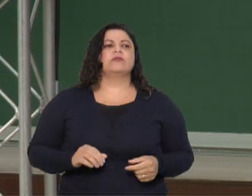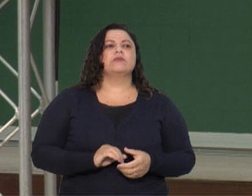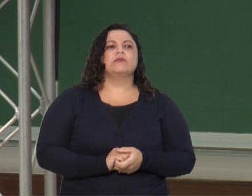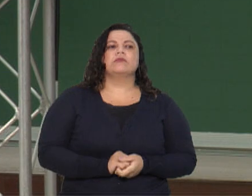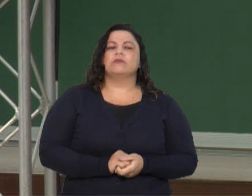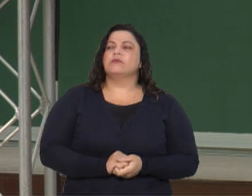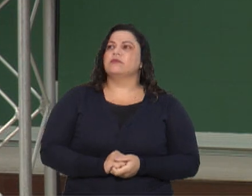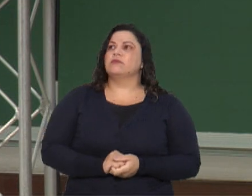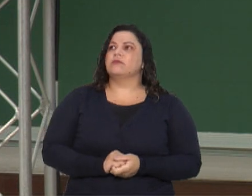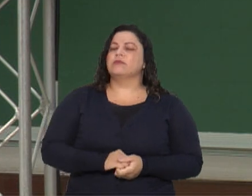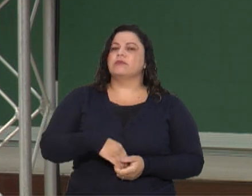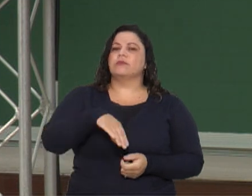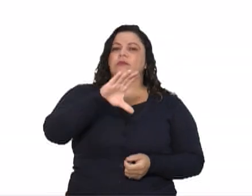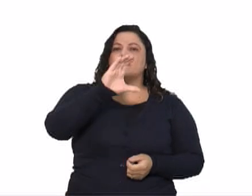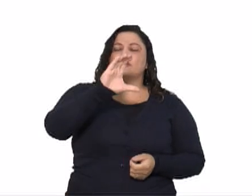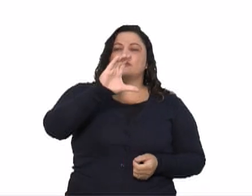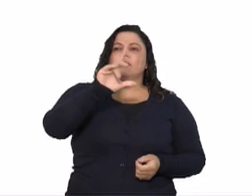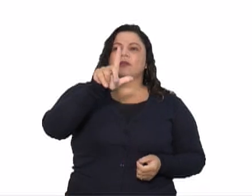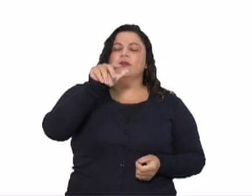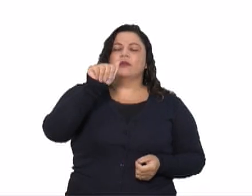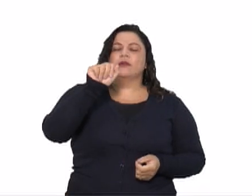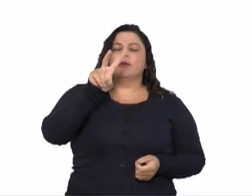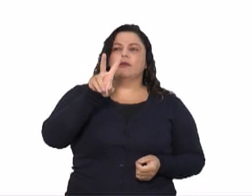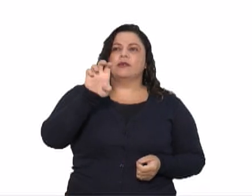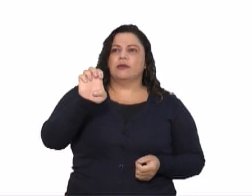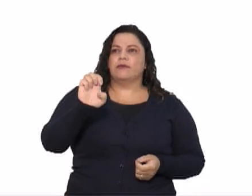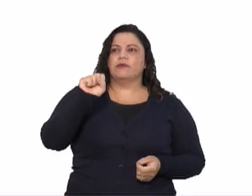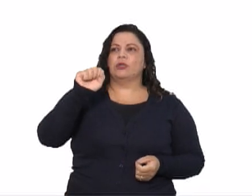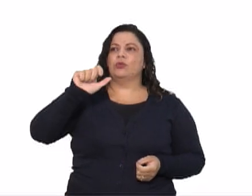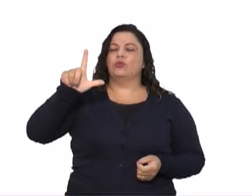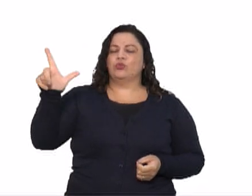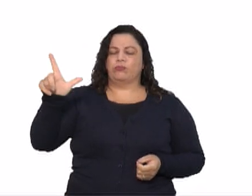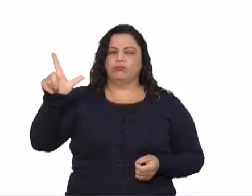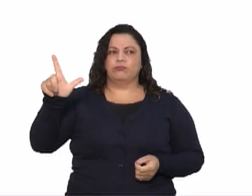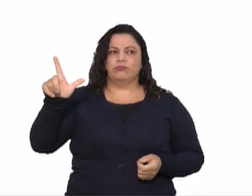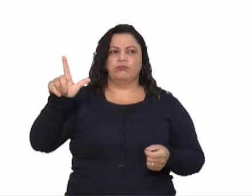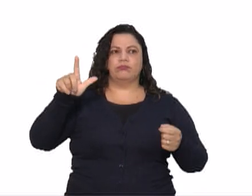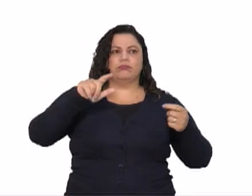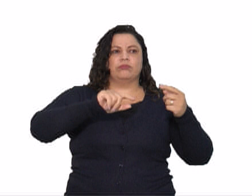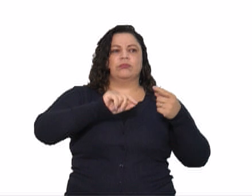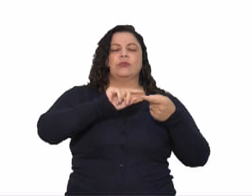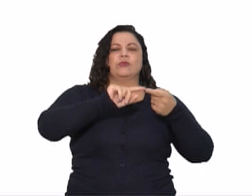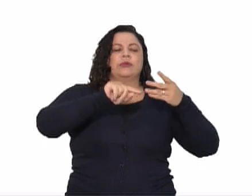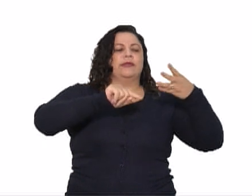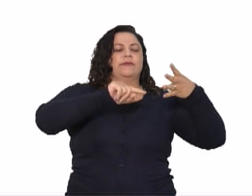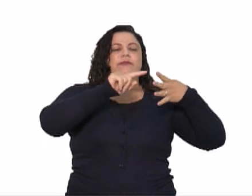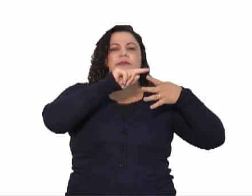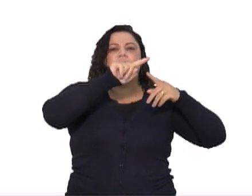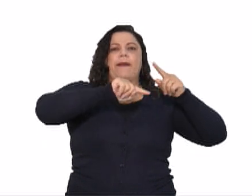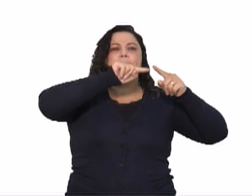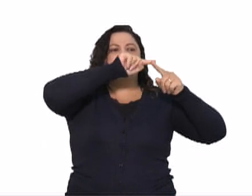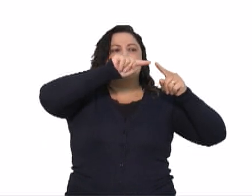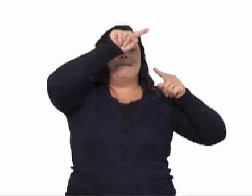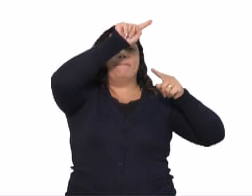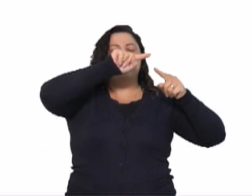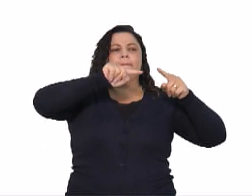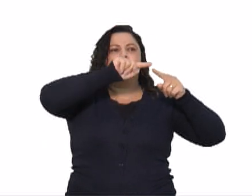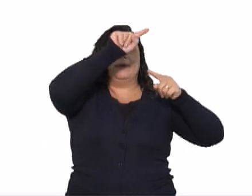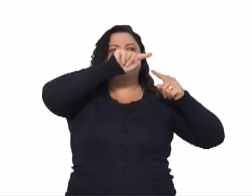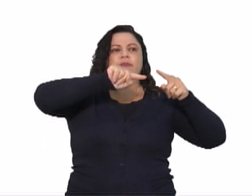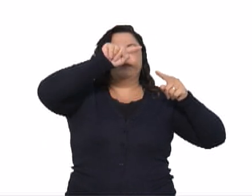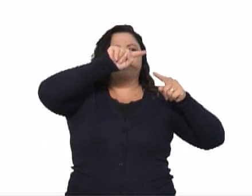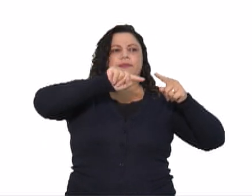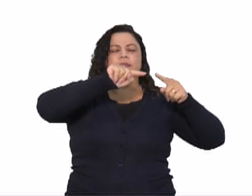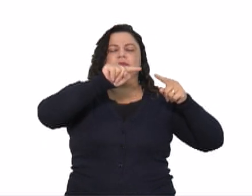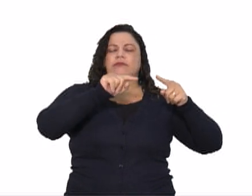uma clave de sol. Essa estrutura com essas linhazinhas chama-se pentagrama.